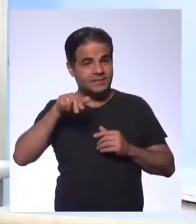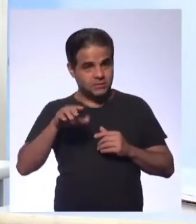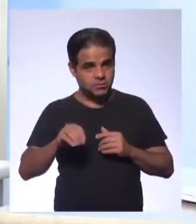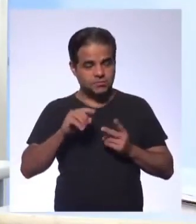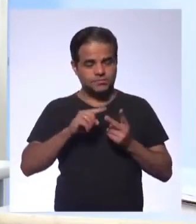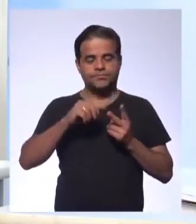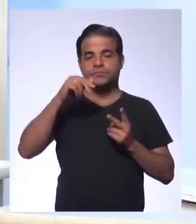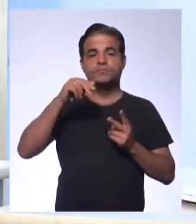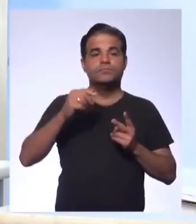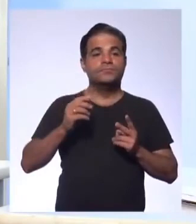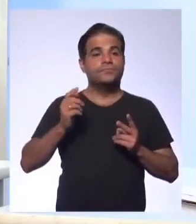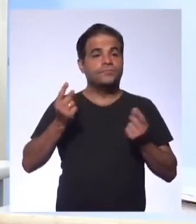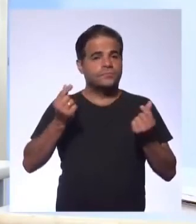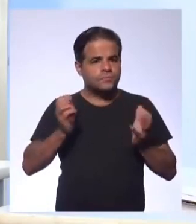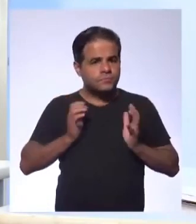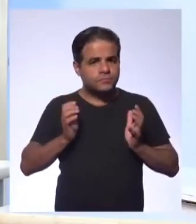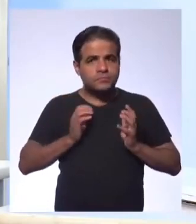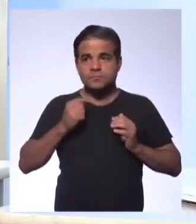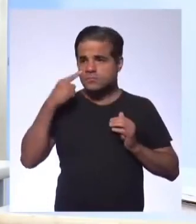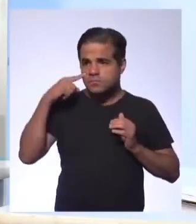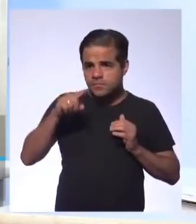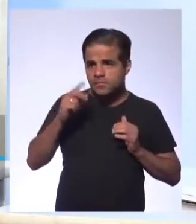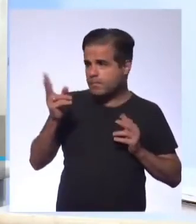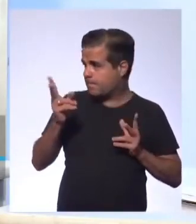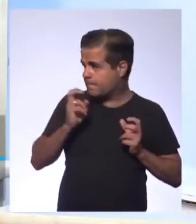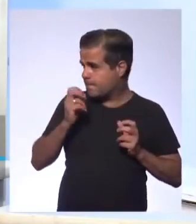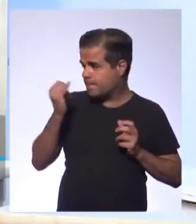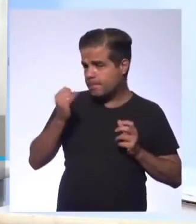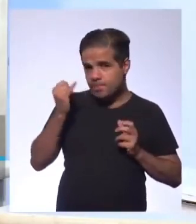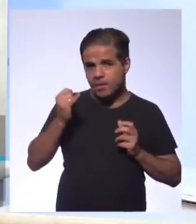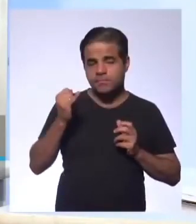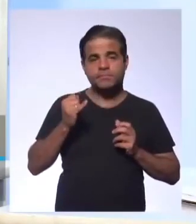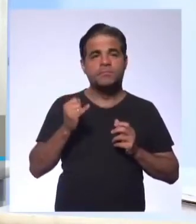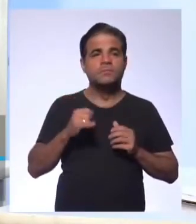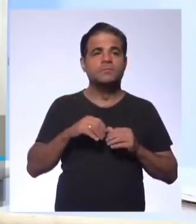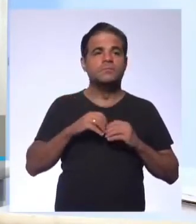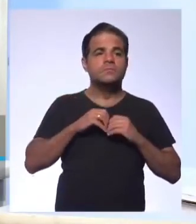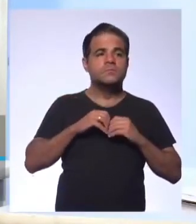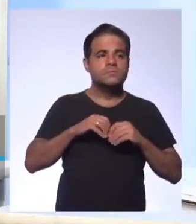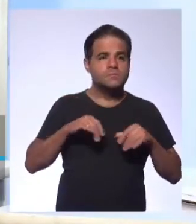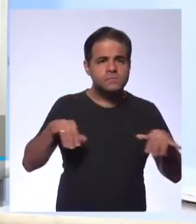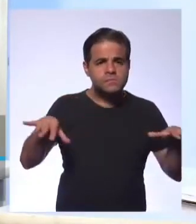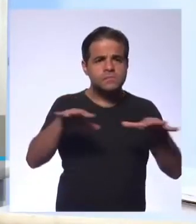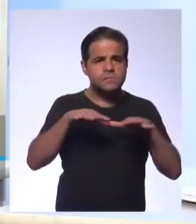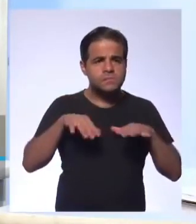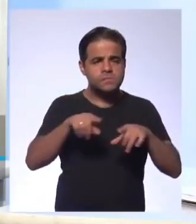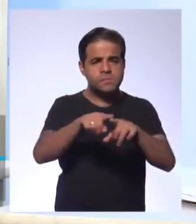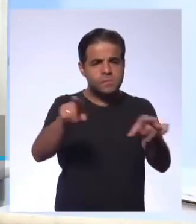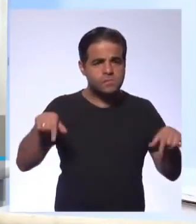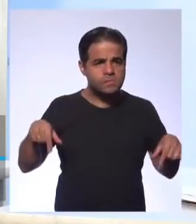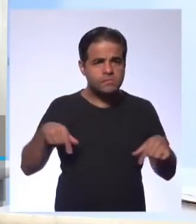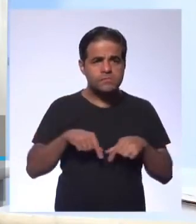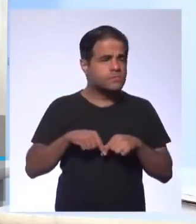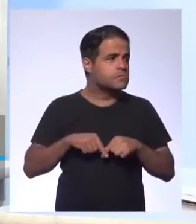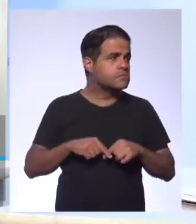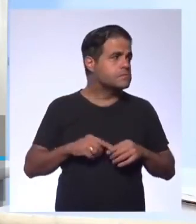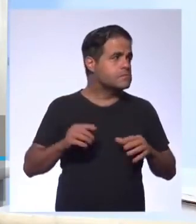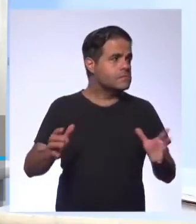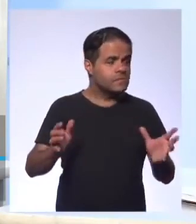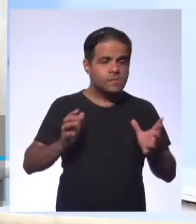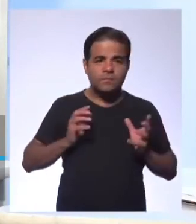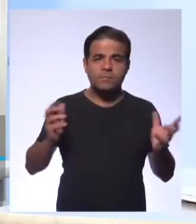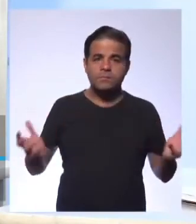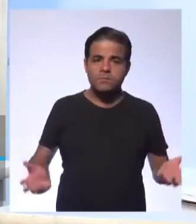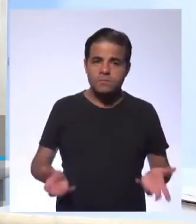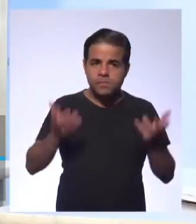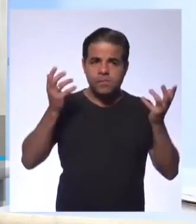Vocês perceberam que a terra é muito importante nesse contexto? Você percebeu isso? Que o valor da terra é muito grande? Percebi. Ótimo. Então,